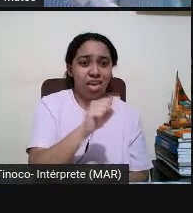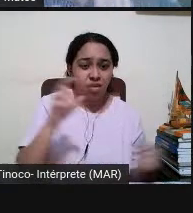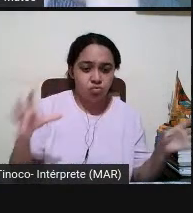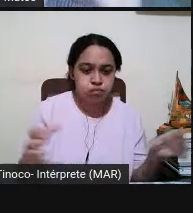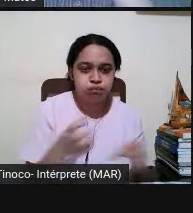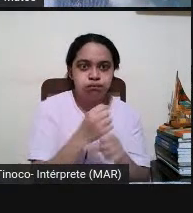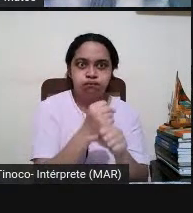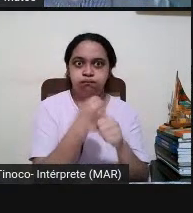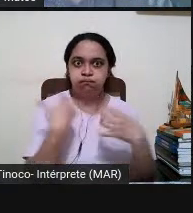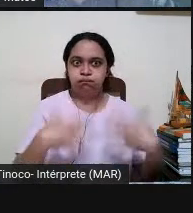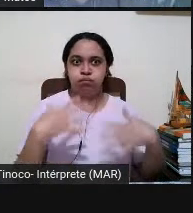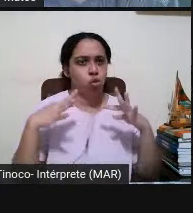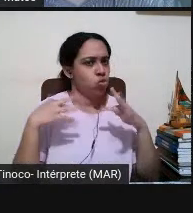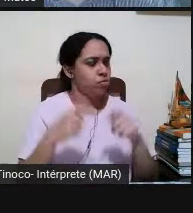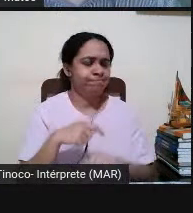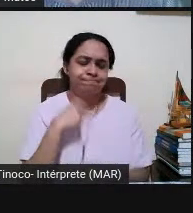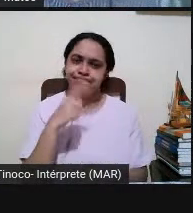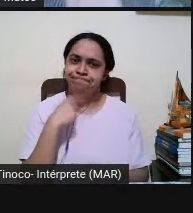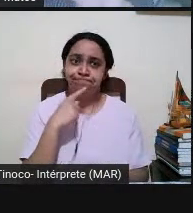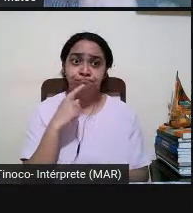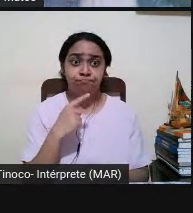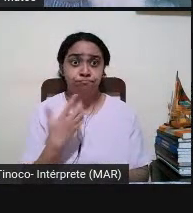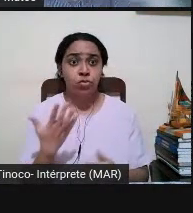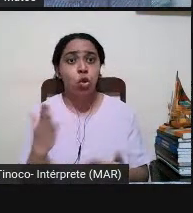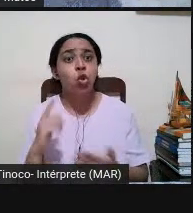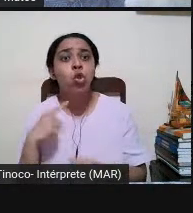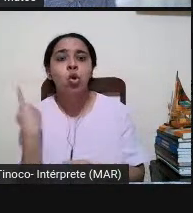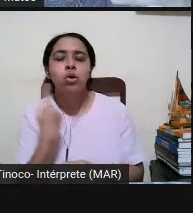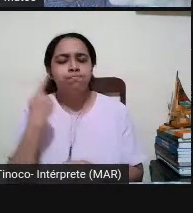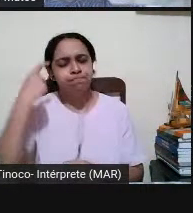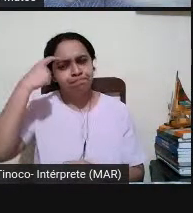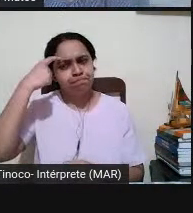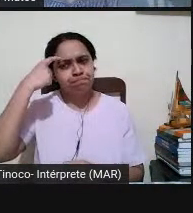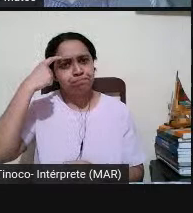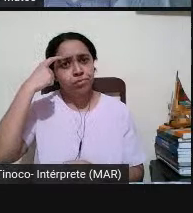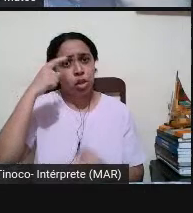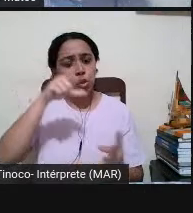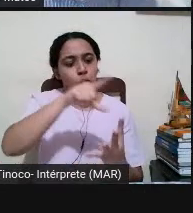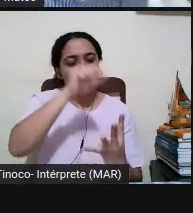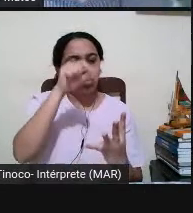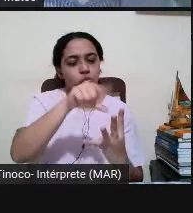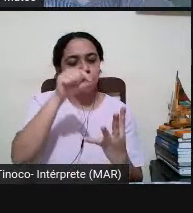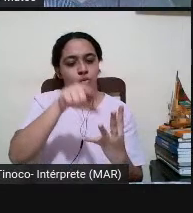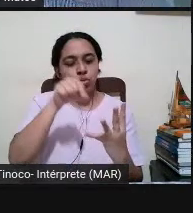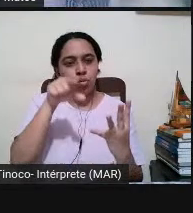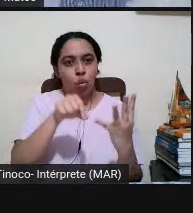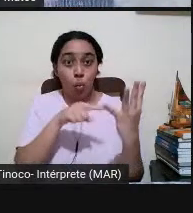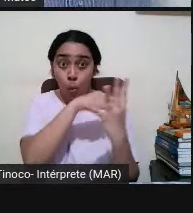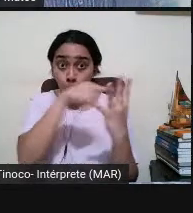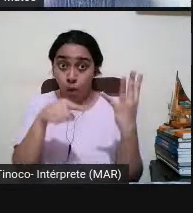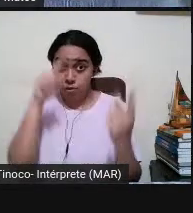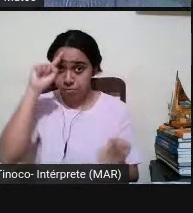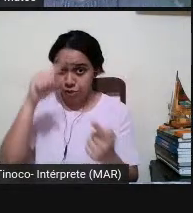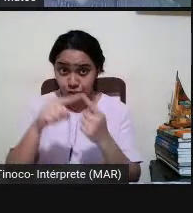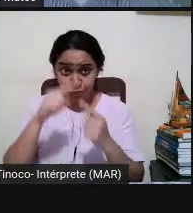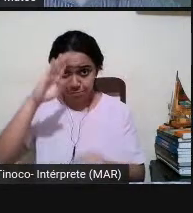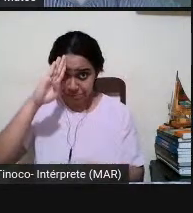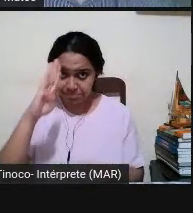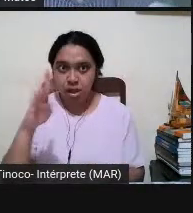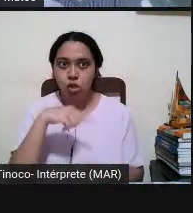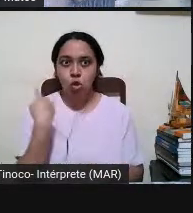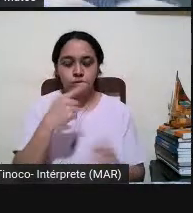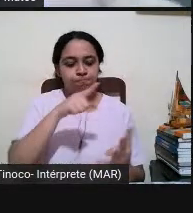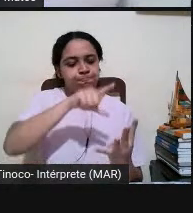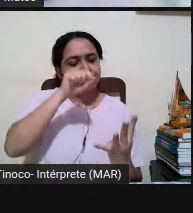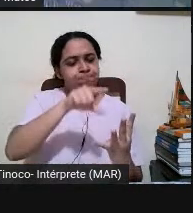fizeram muita coisa então para isso a gente elencou 4ads principais né Quatro objetivos mais relacionados